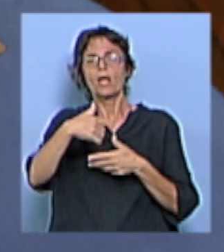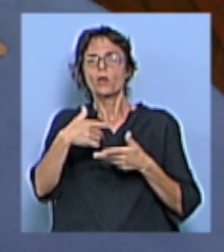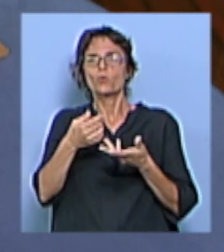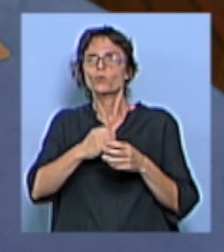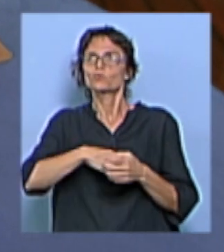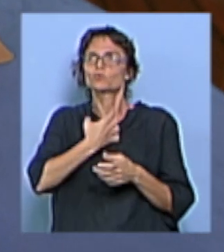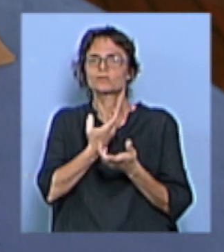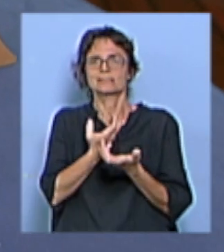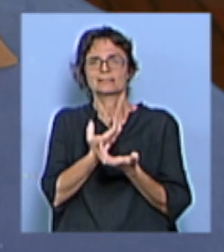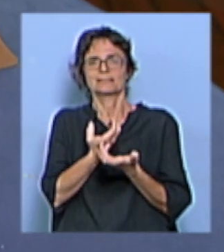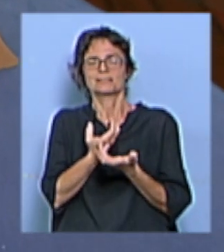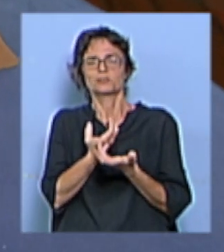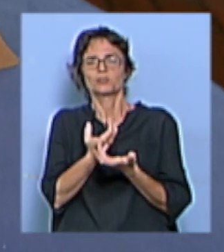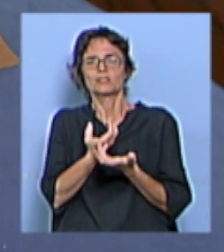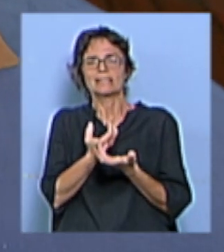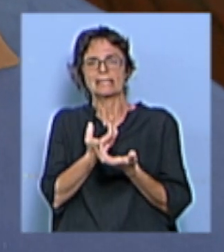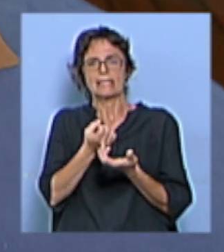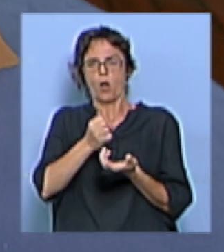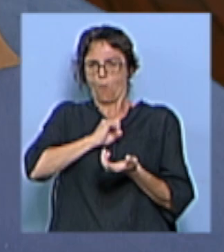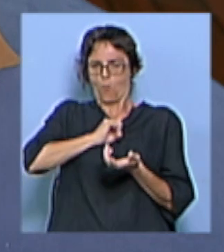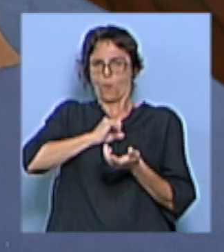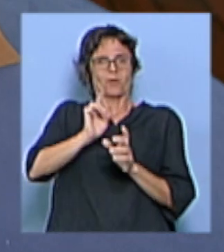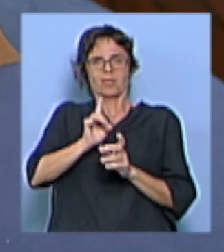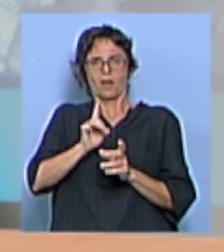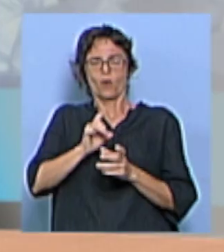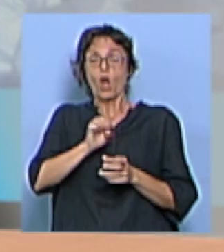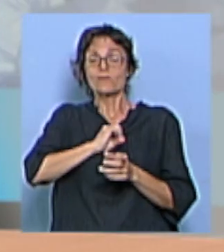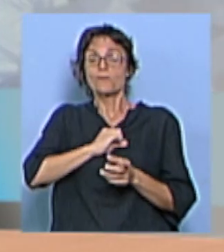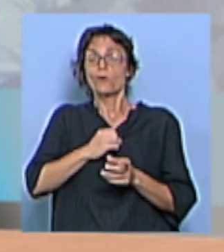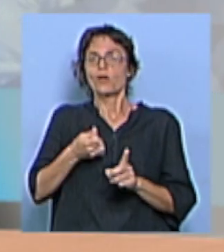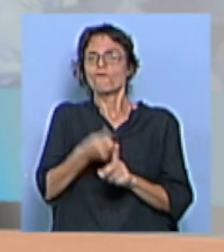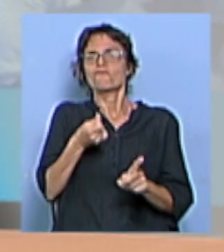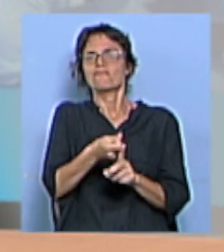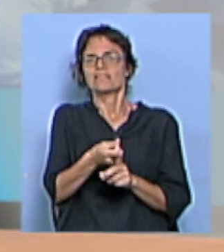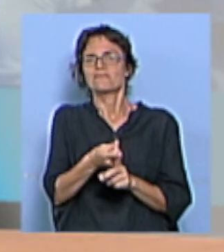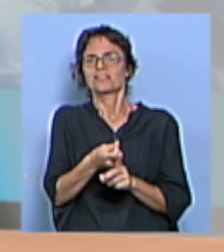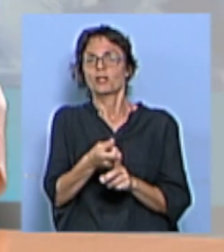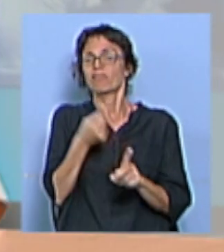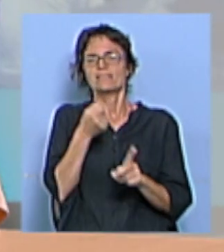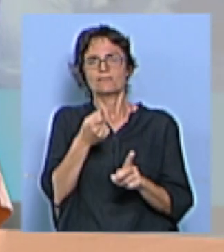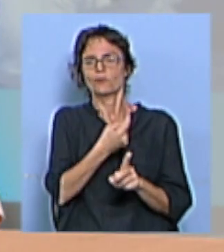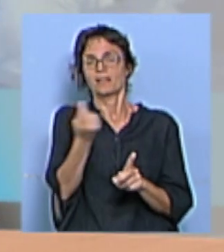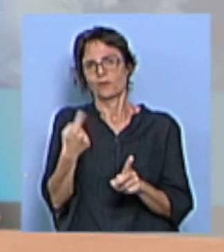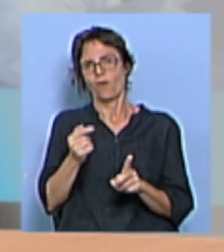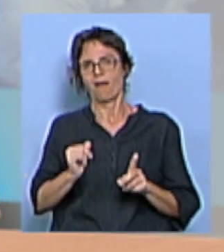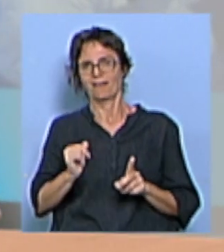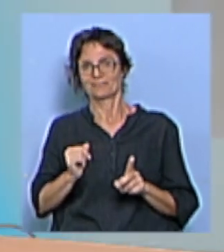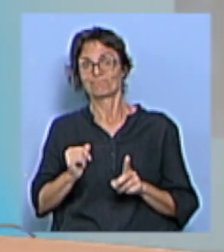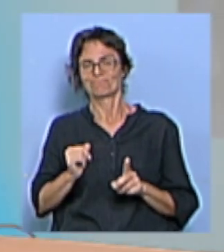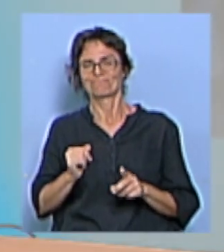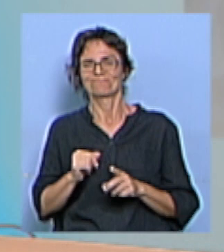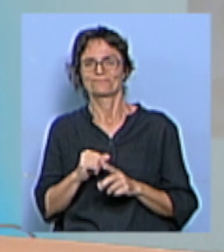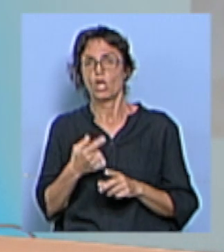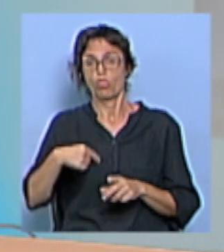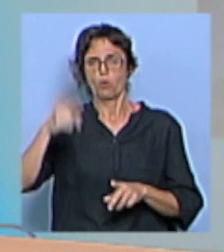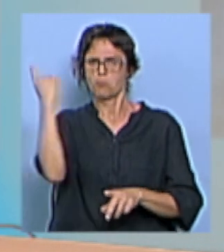um sentido que nos desafia, que nos incita, que nos convida e que não podemos impor a ninguém. Dá uma sensação que por vezes